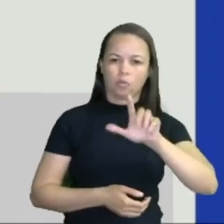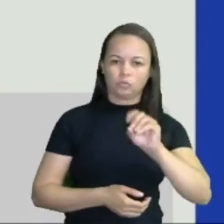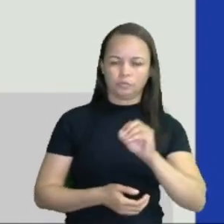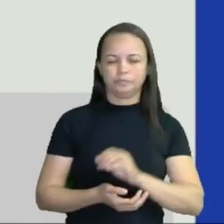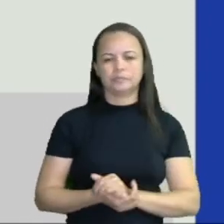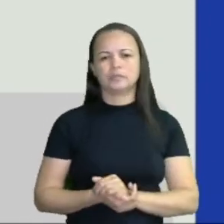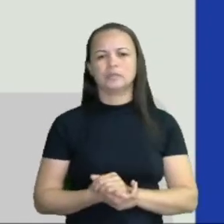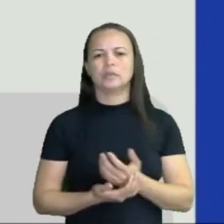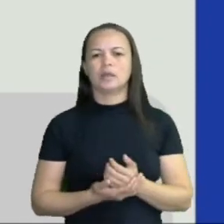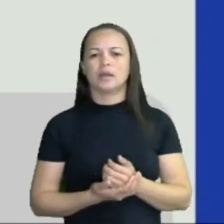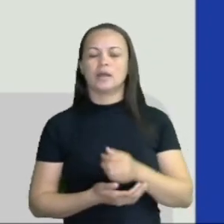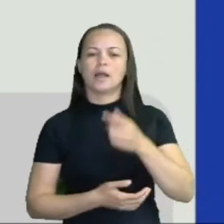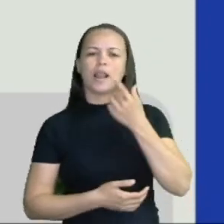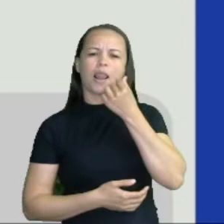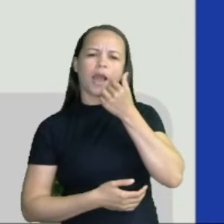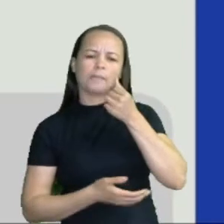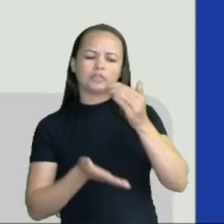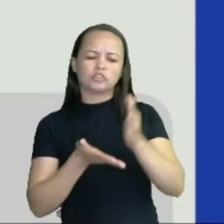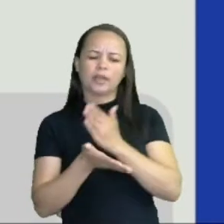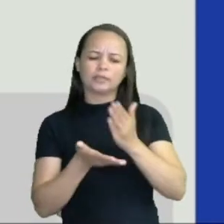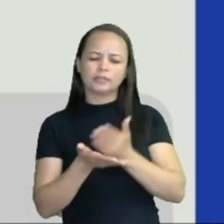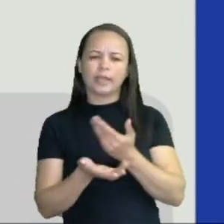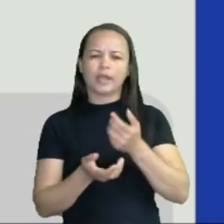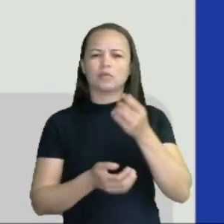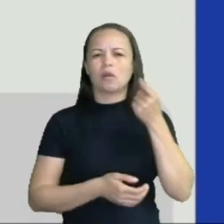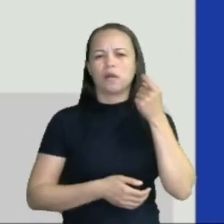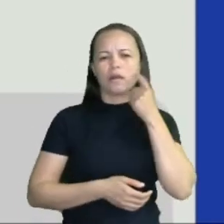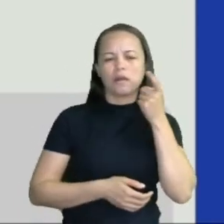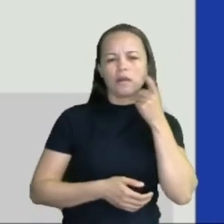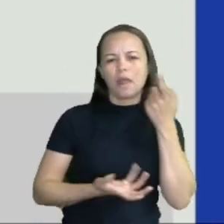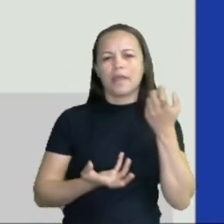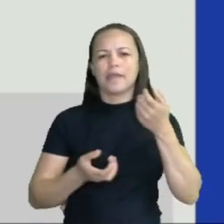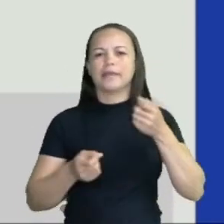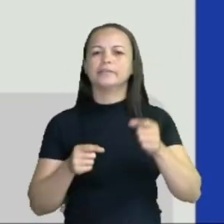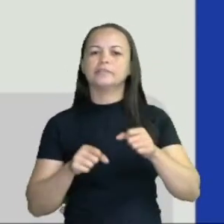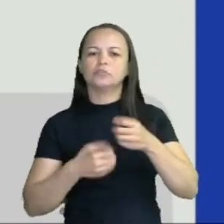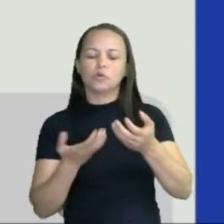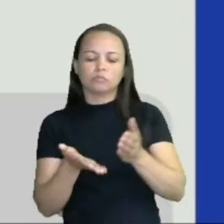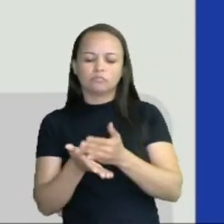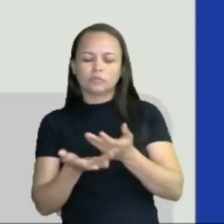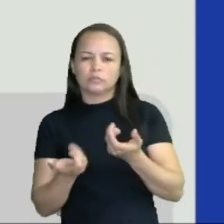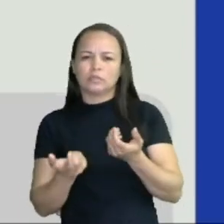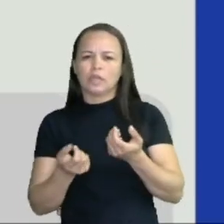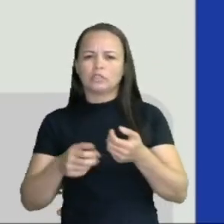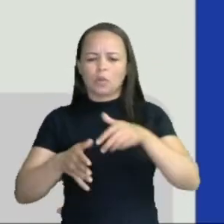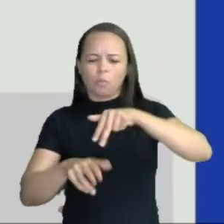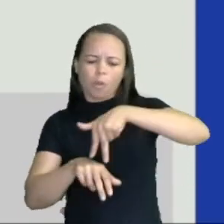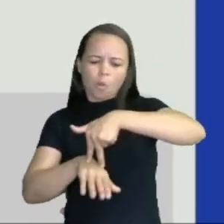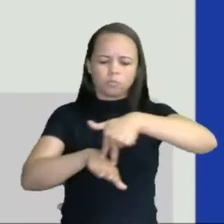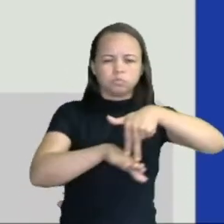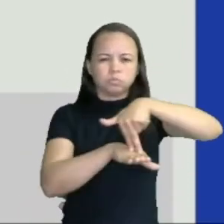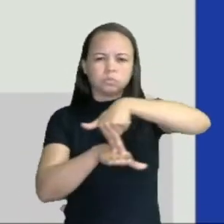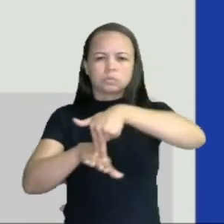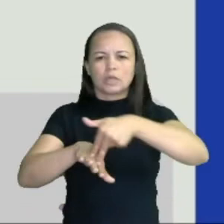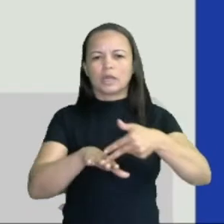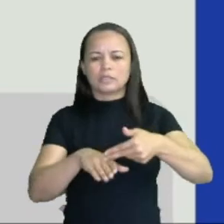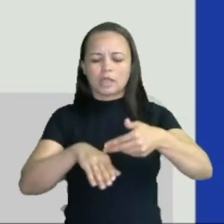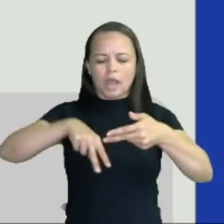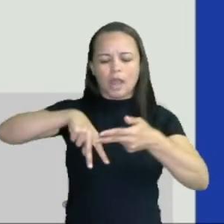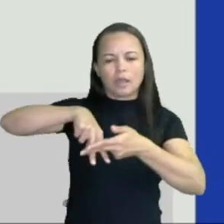caderno, chiclete, peão, só bicicleta, skate, calção,